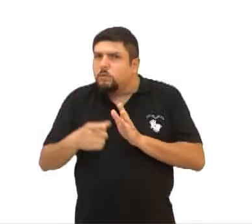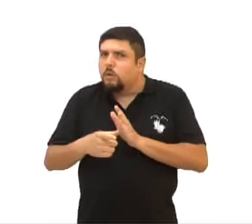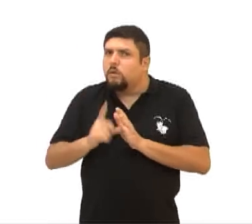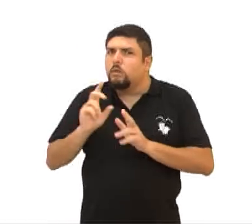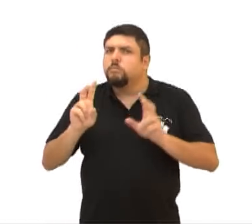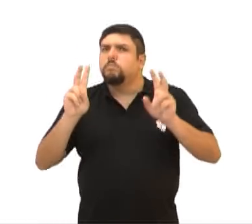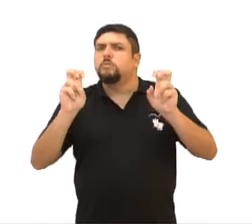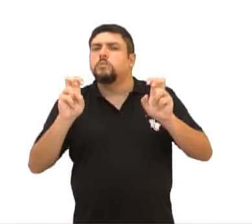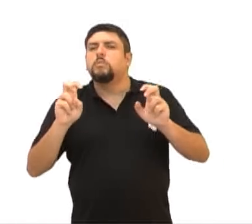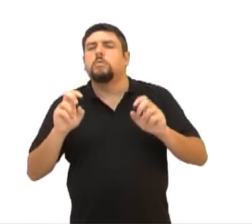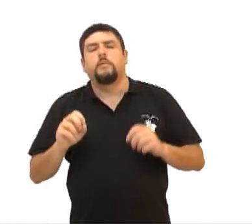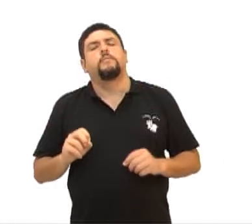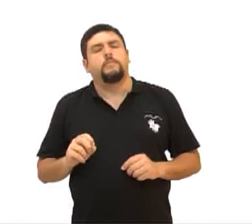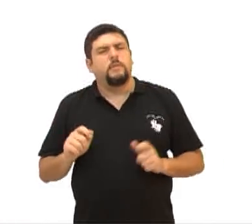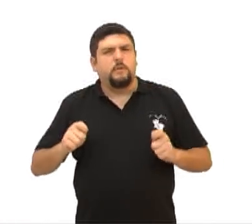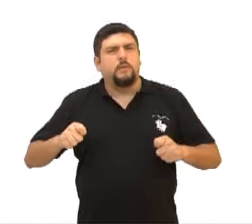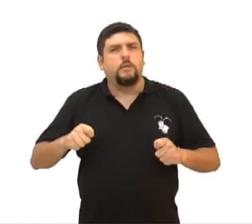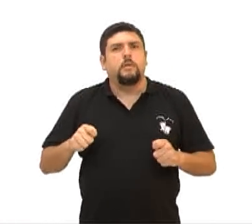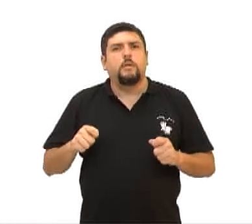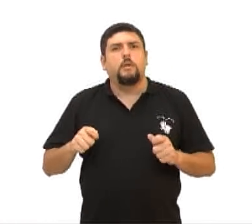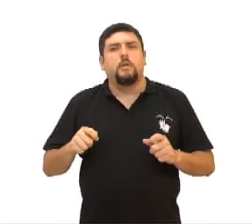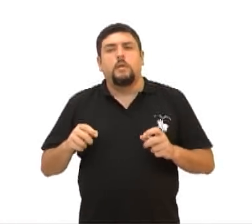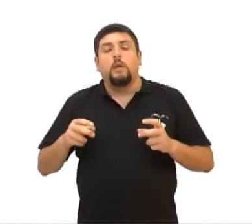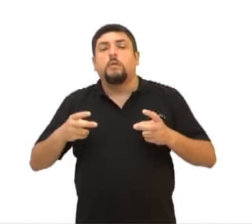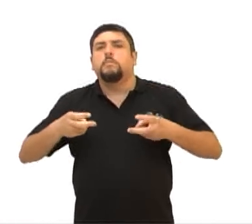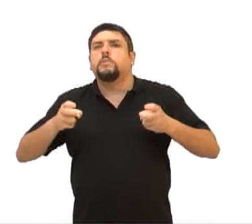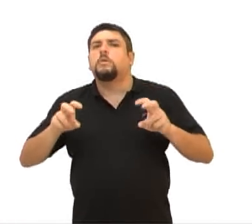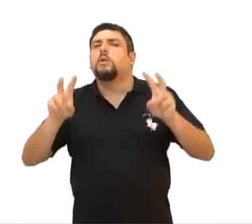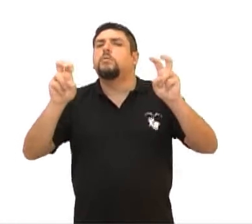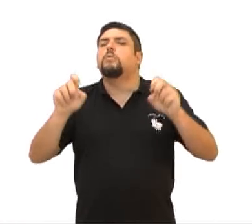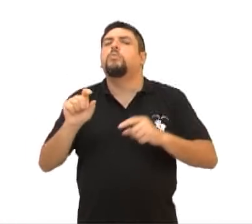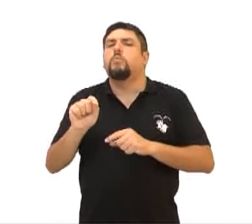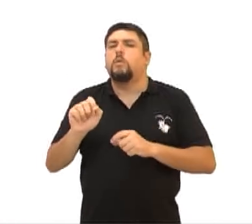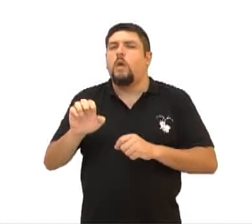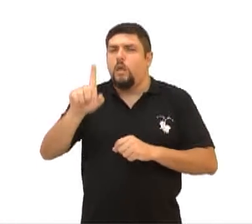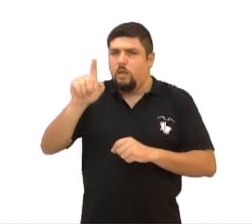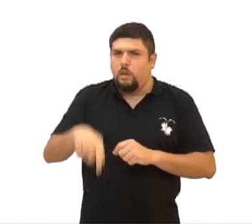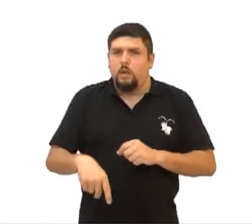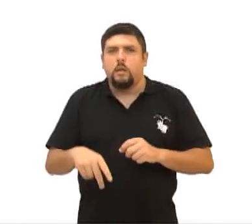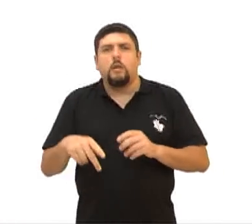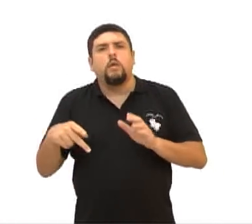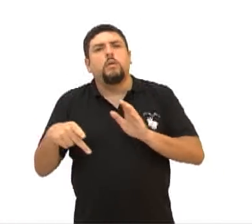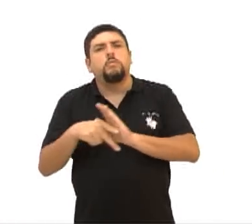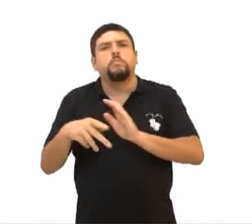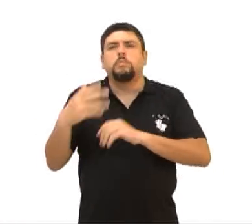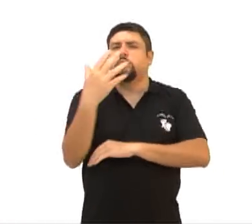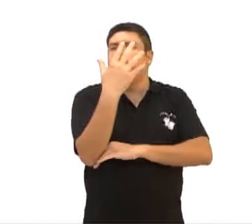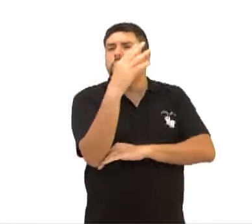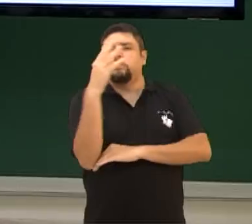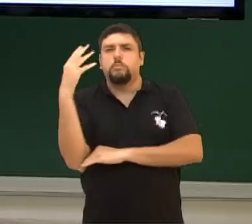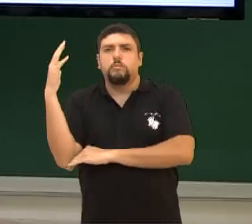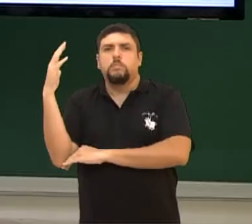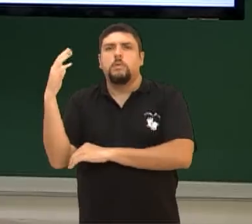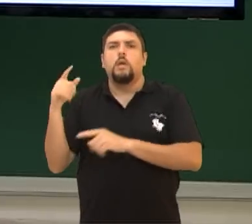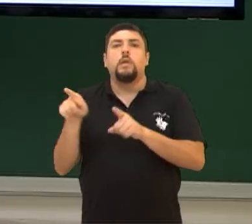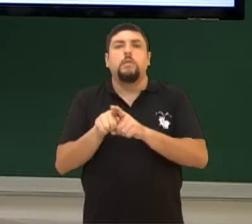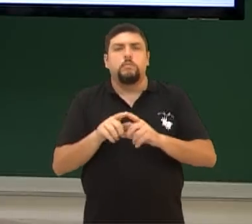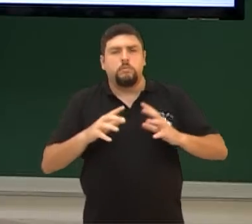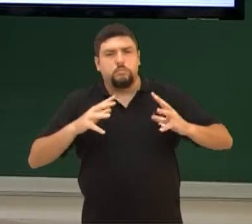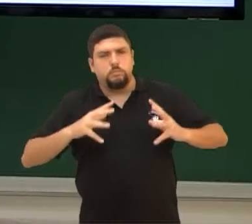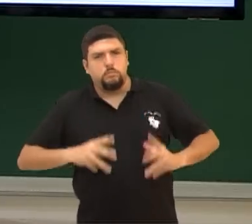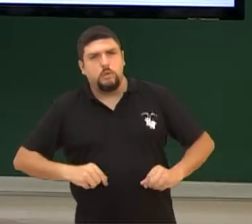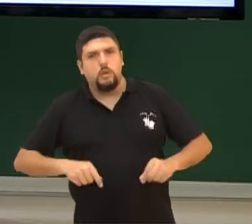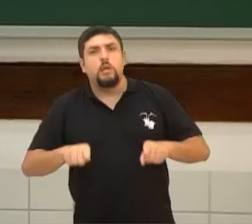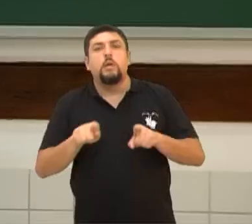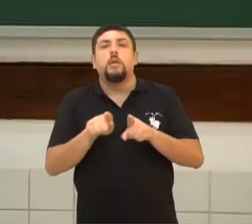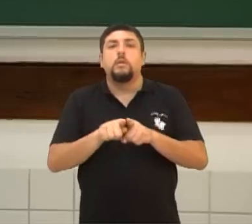o assunto a ser tratado nessa entrevista é sobre questões ambientais, sanitárias e hídricas.